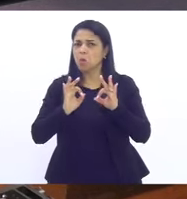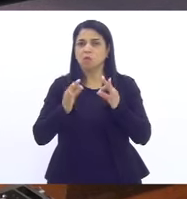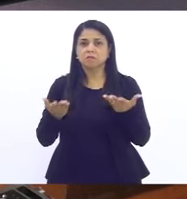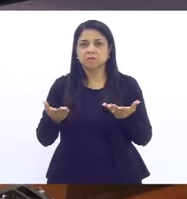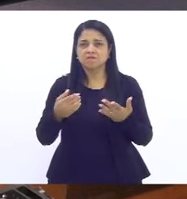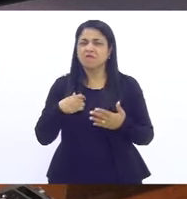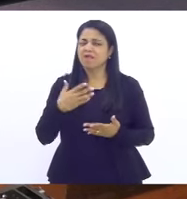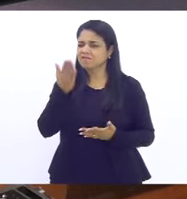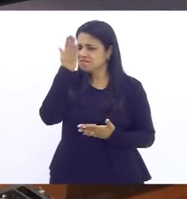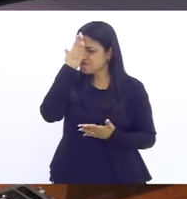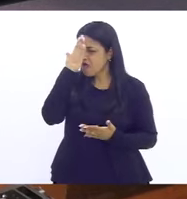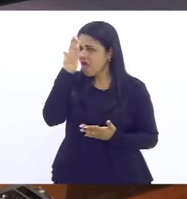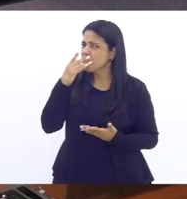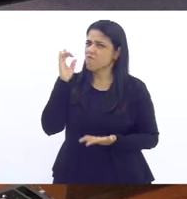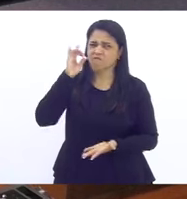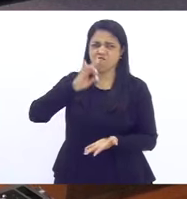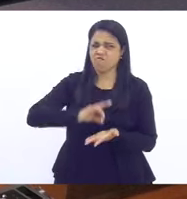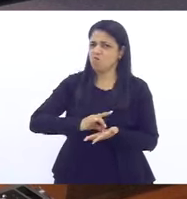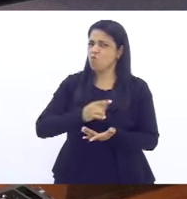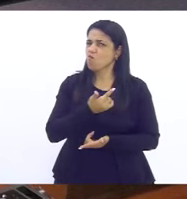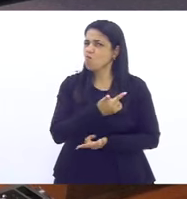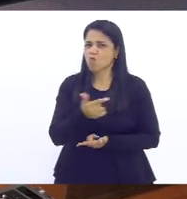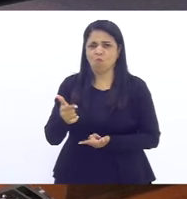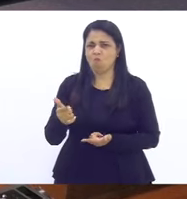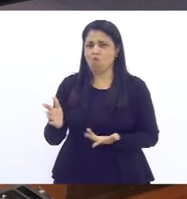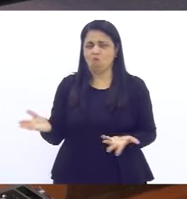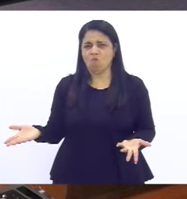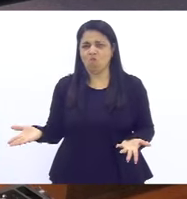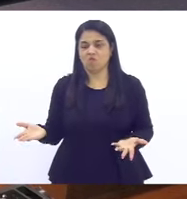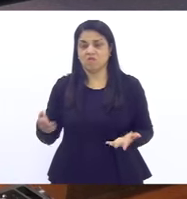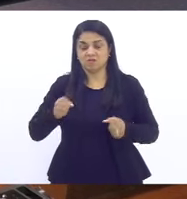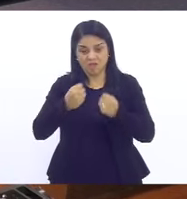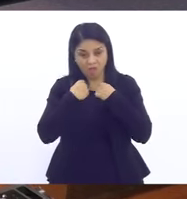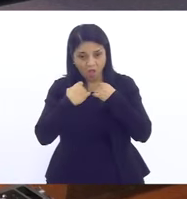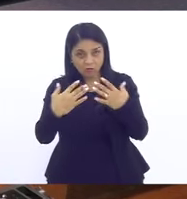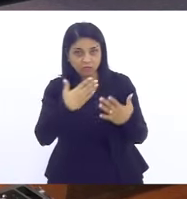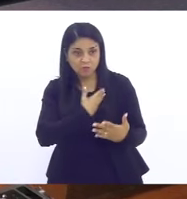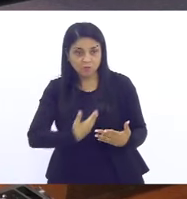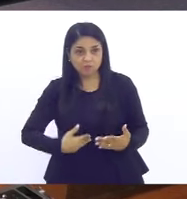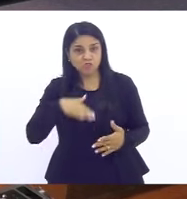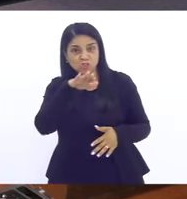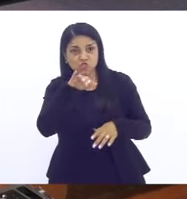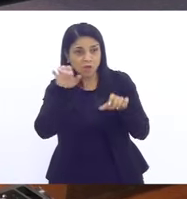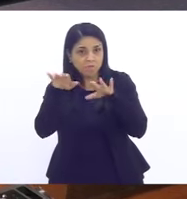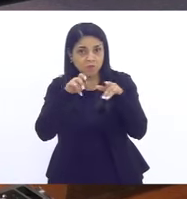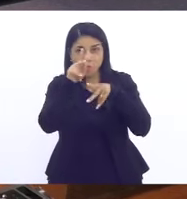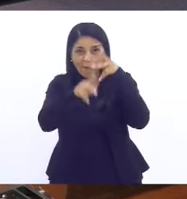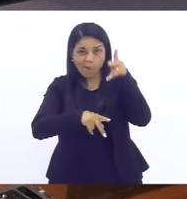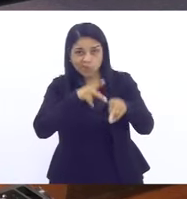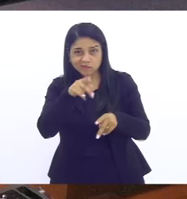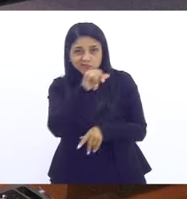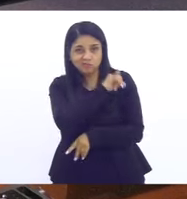porra. Se nós fizermos hoje uma audiência pública chamando a população do Rio de Janeiro